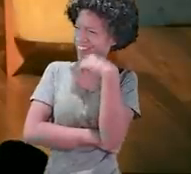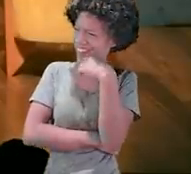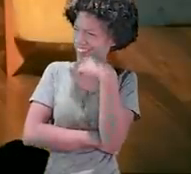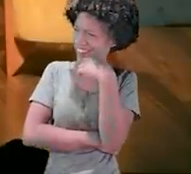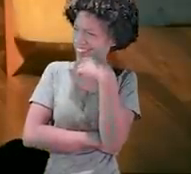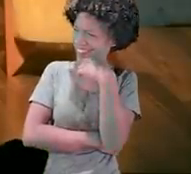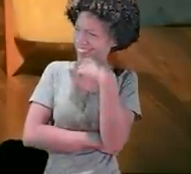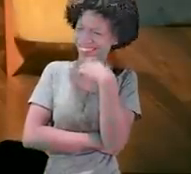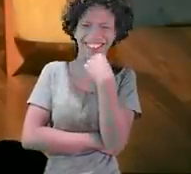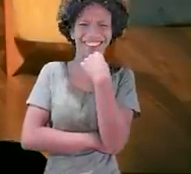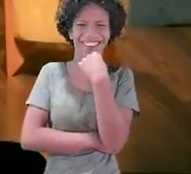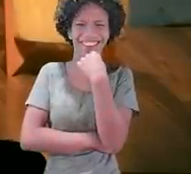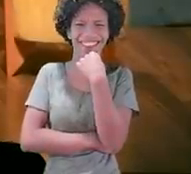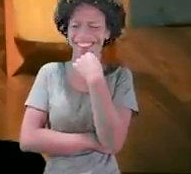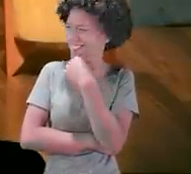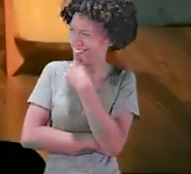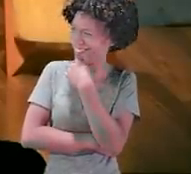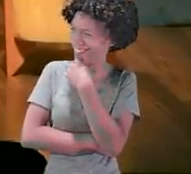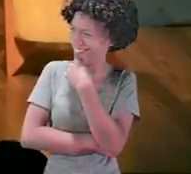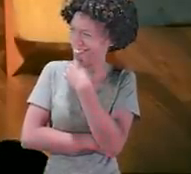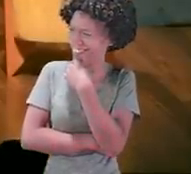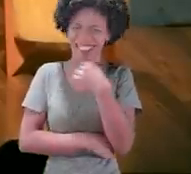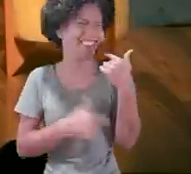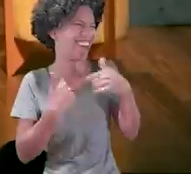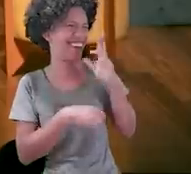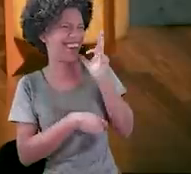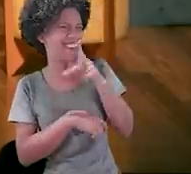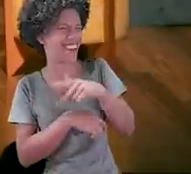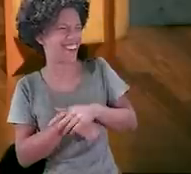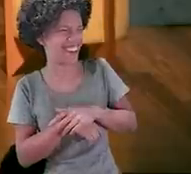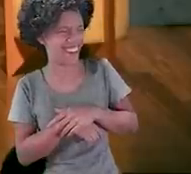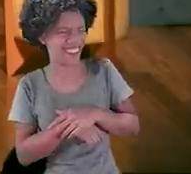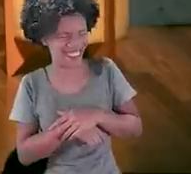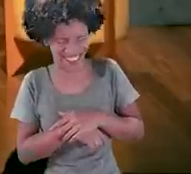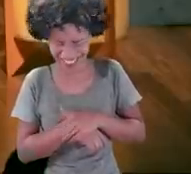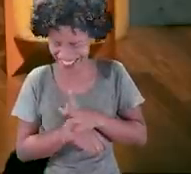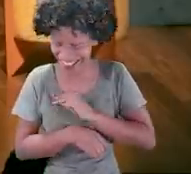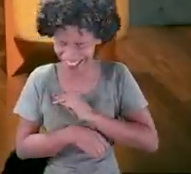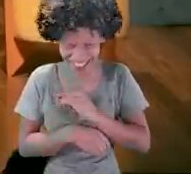Ai, caralho. Não, mas...